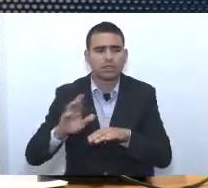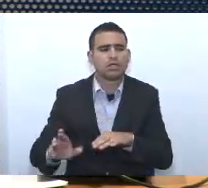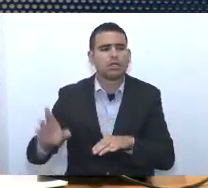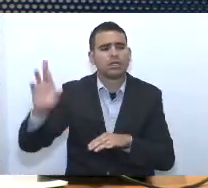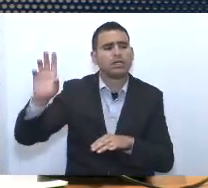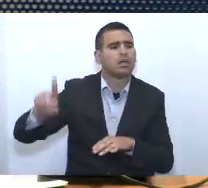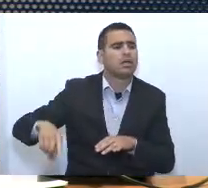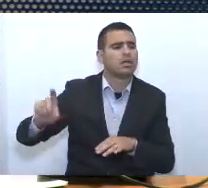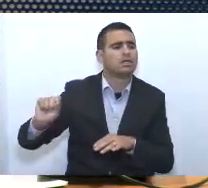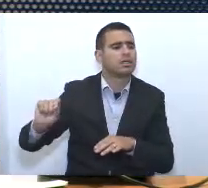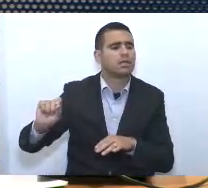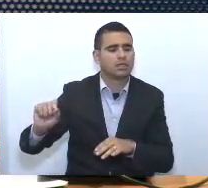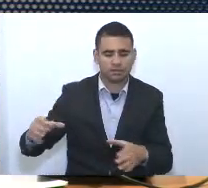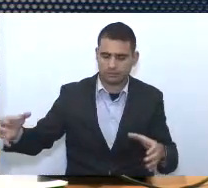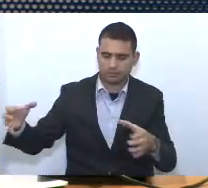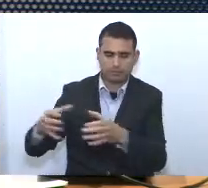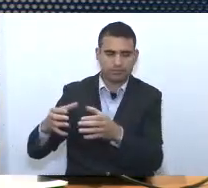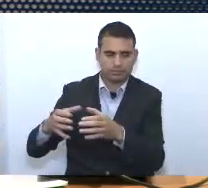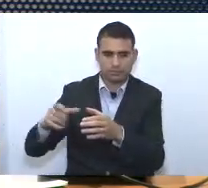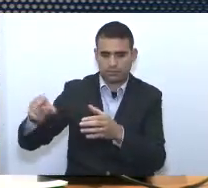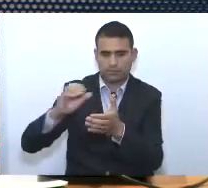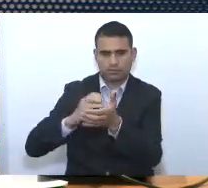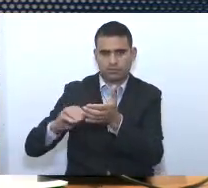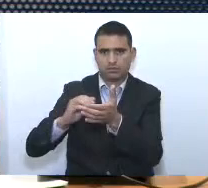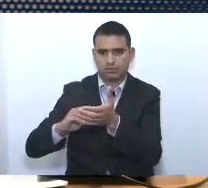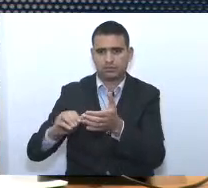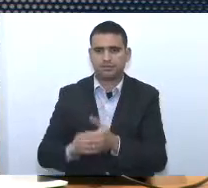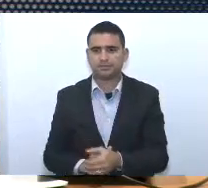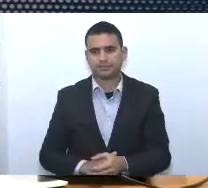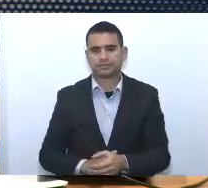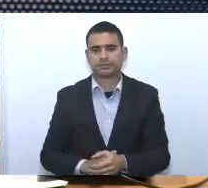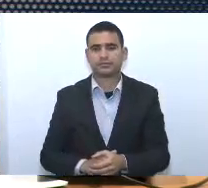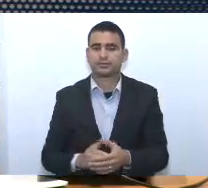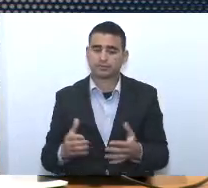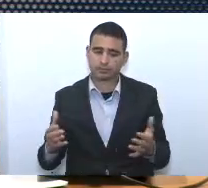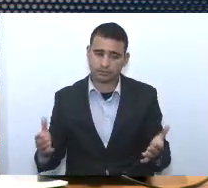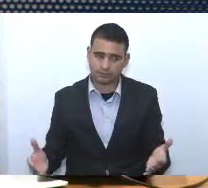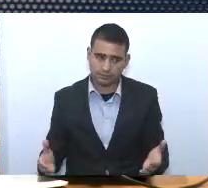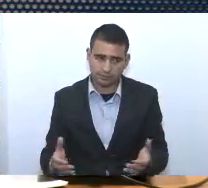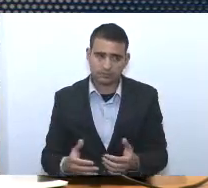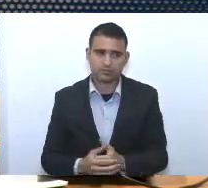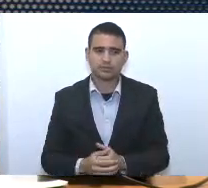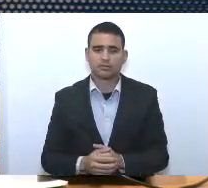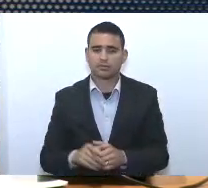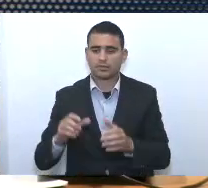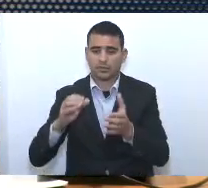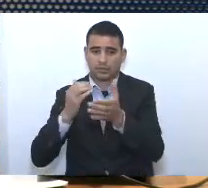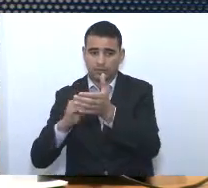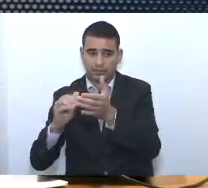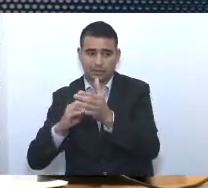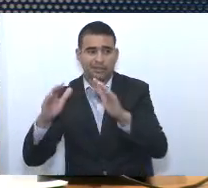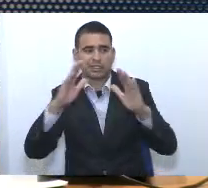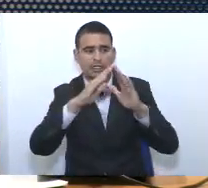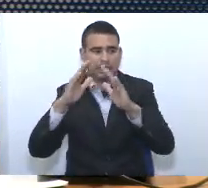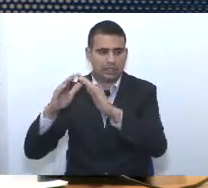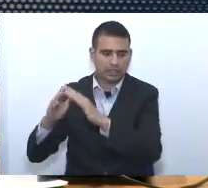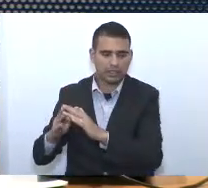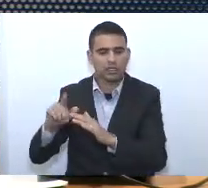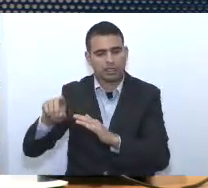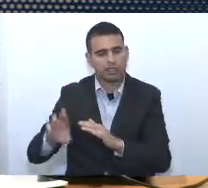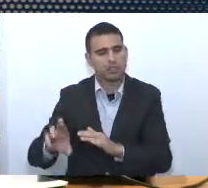ser quem vai pilotar é a Secretaria de Habitação. Por